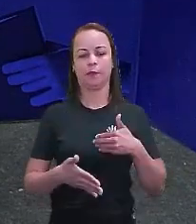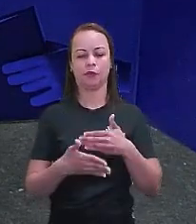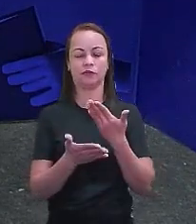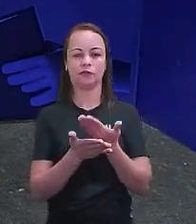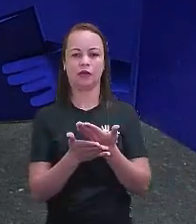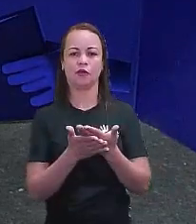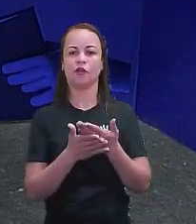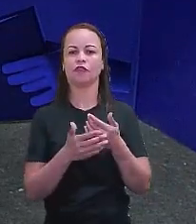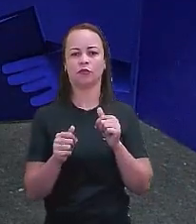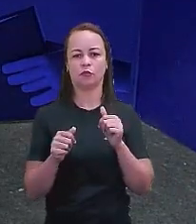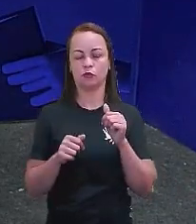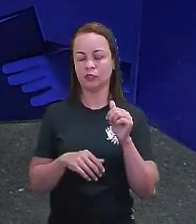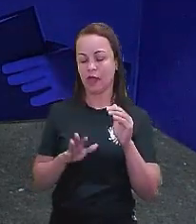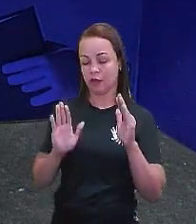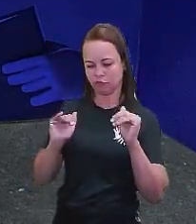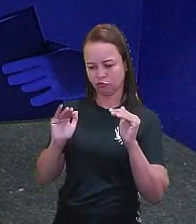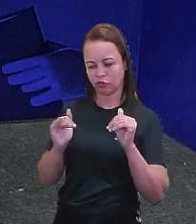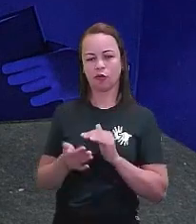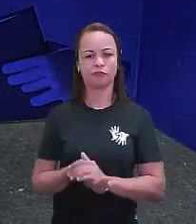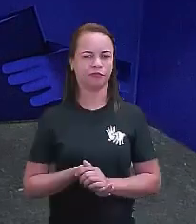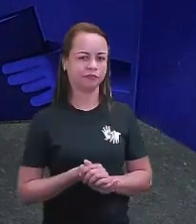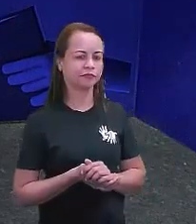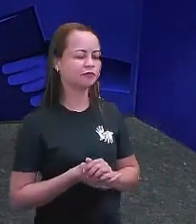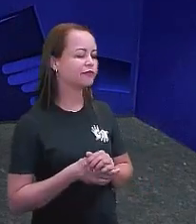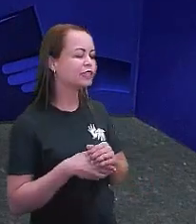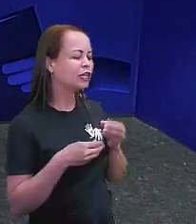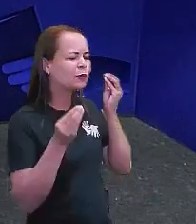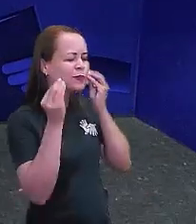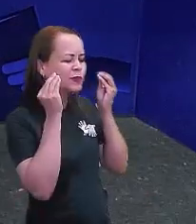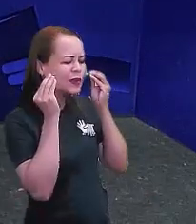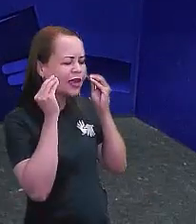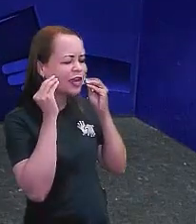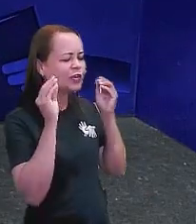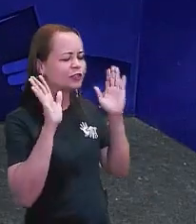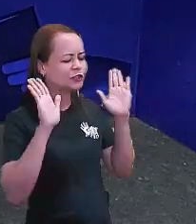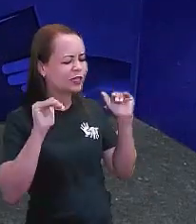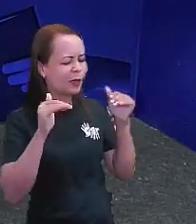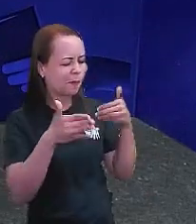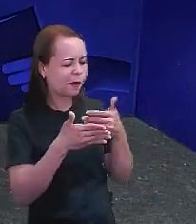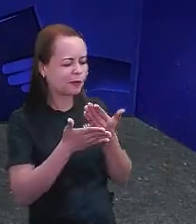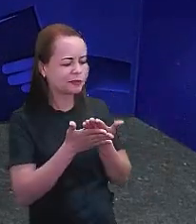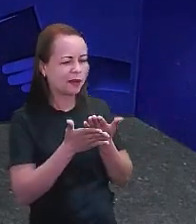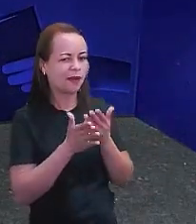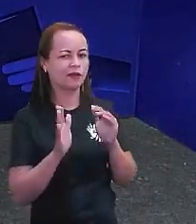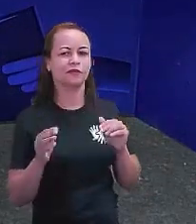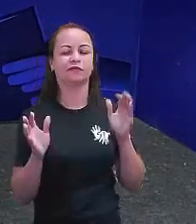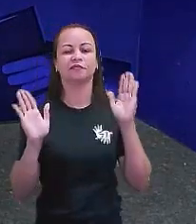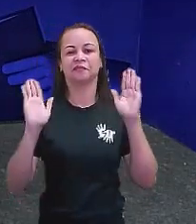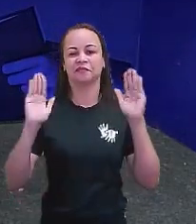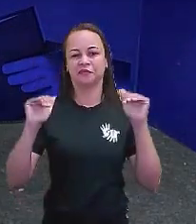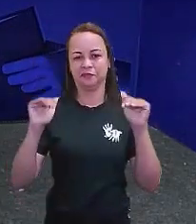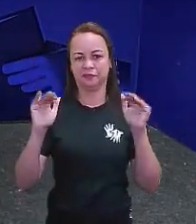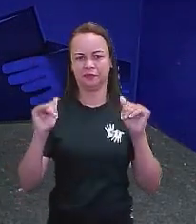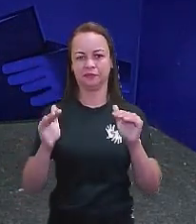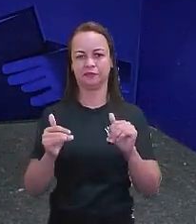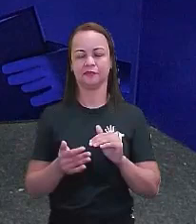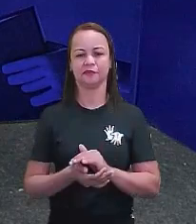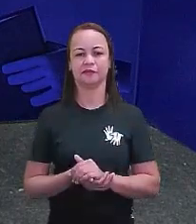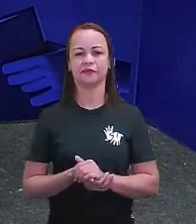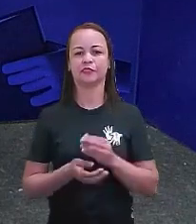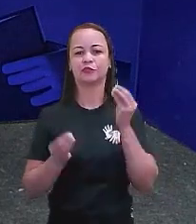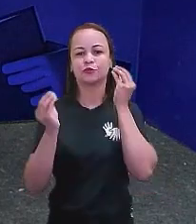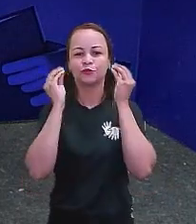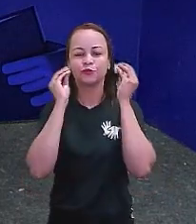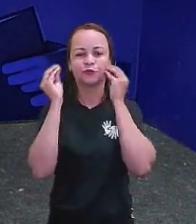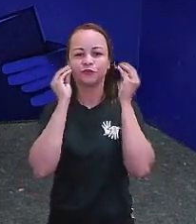gente. Vamos dar tchau, Lilinha? Vamos? Beijo, pessoal. Tchau, até a próxima. Tchau, pessoal. Tchau.